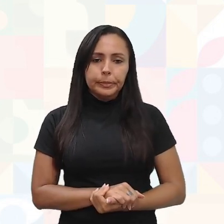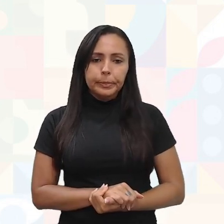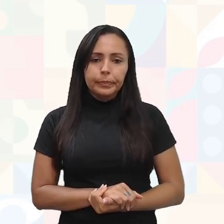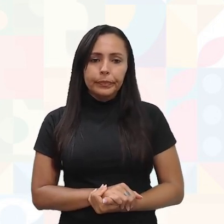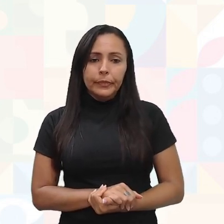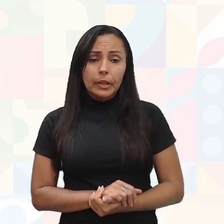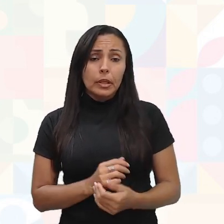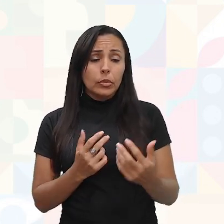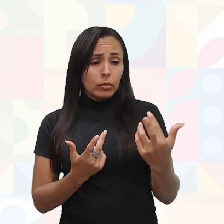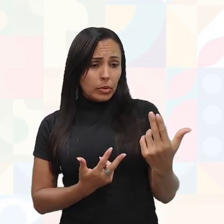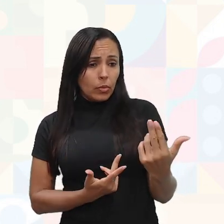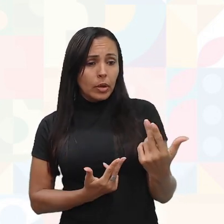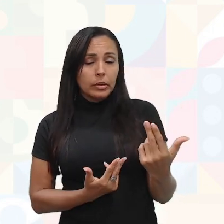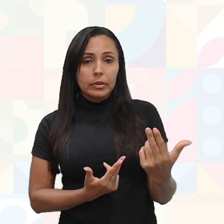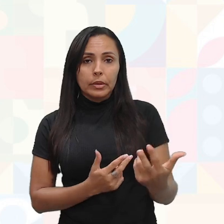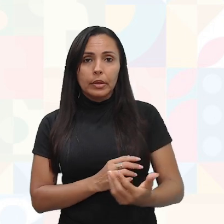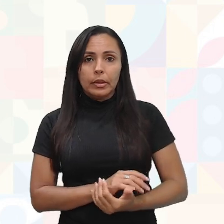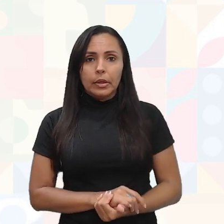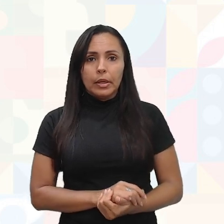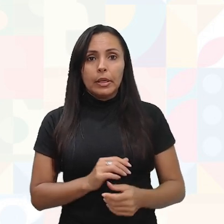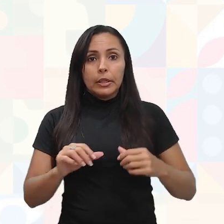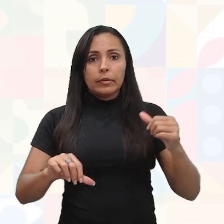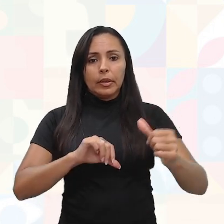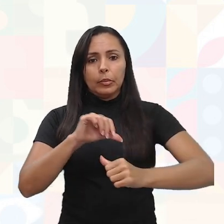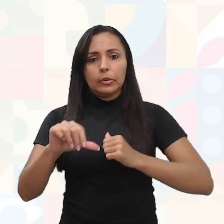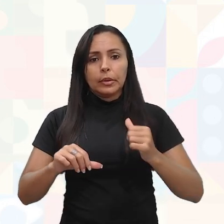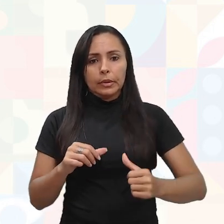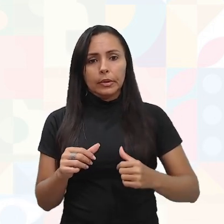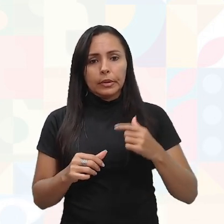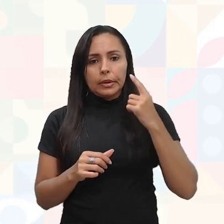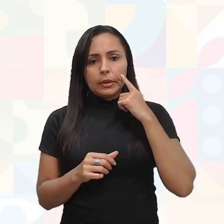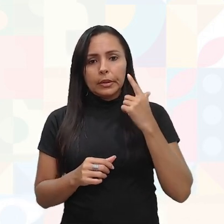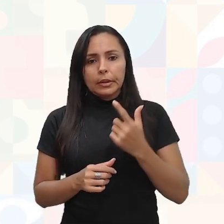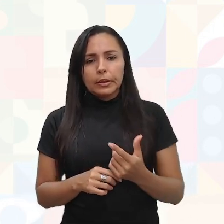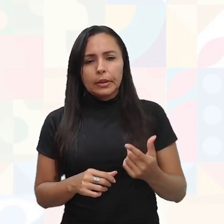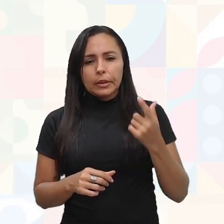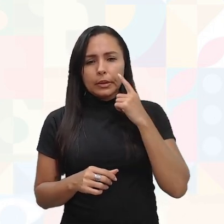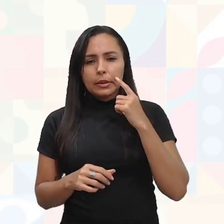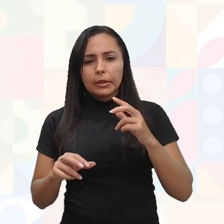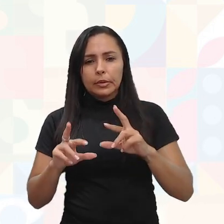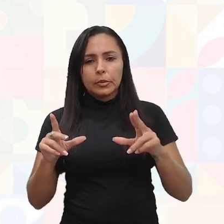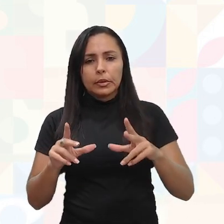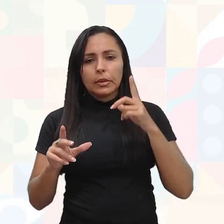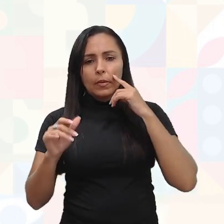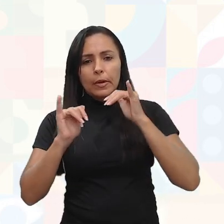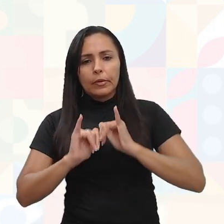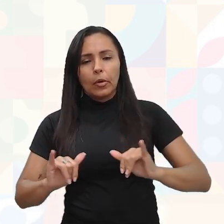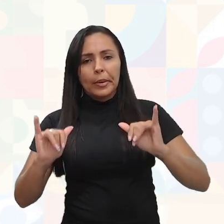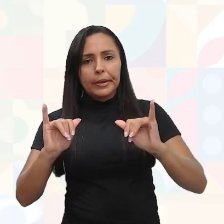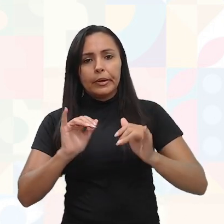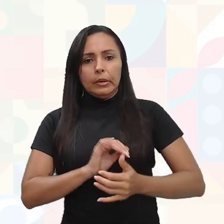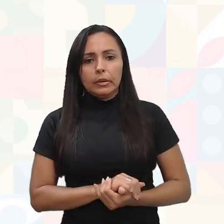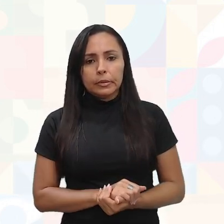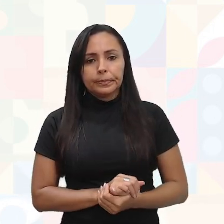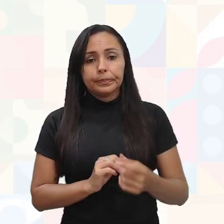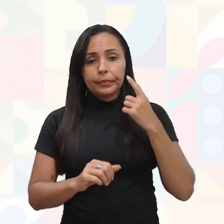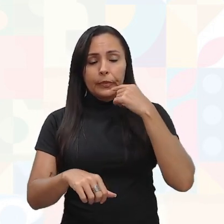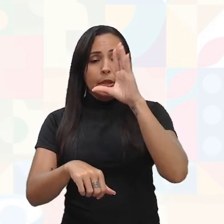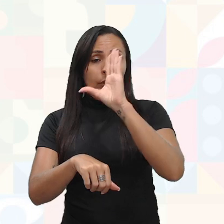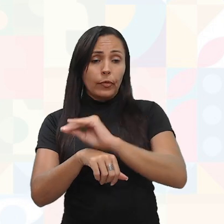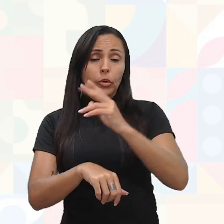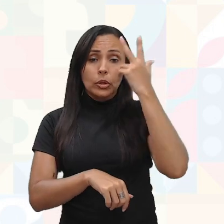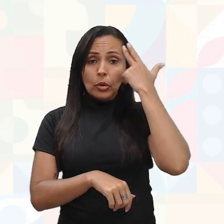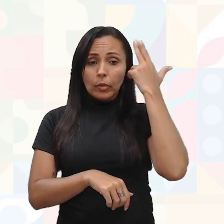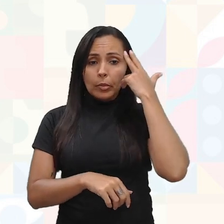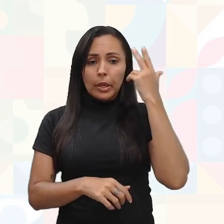bem semelhantes. O que vai mudar basicamente é a disposição da informação, né? Uma galeria de fotos geralmente tem